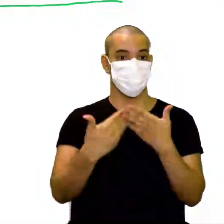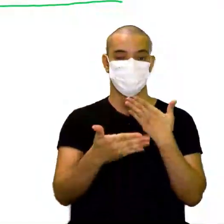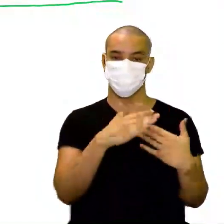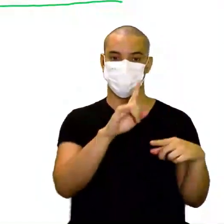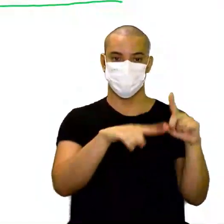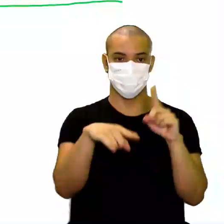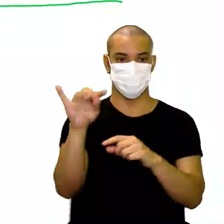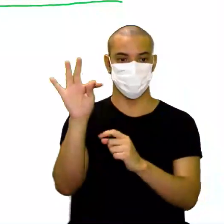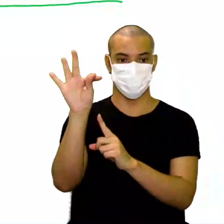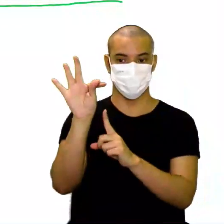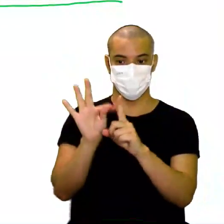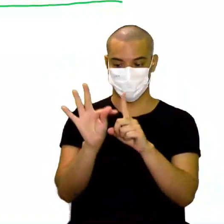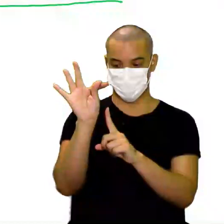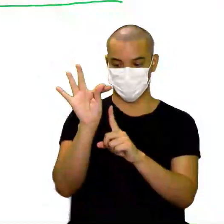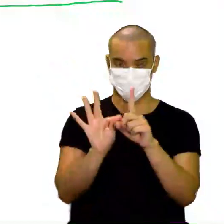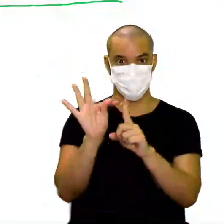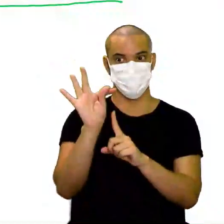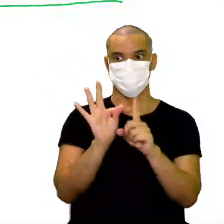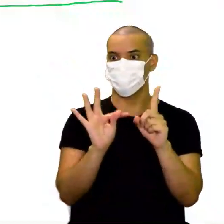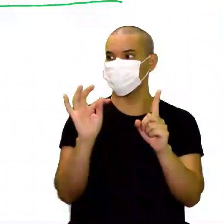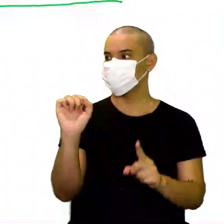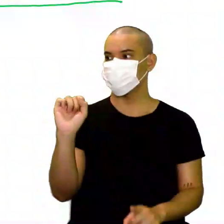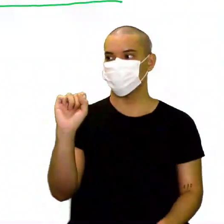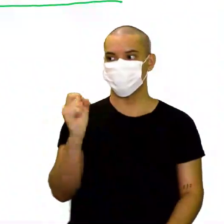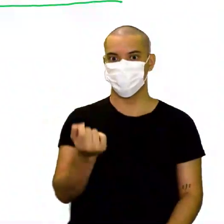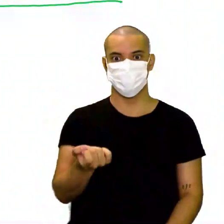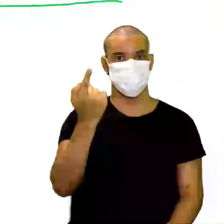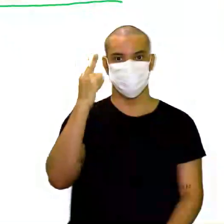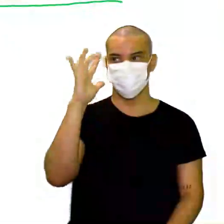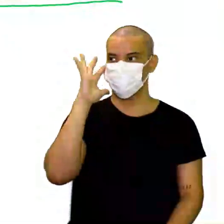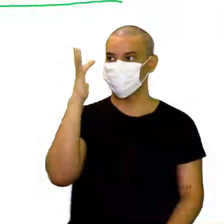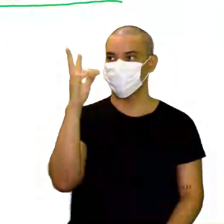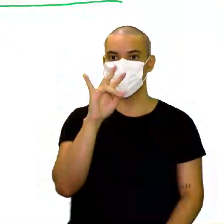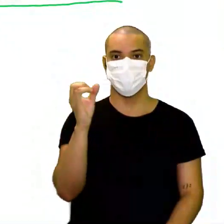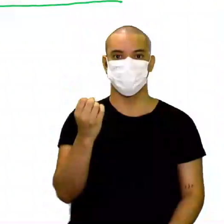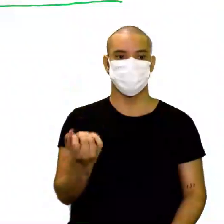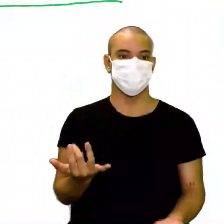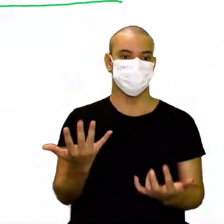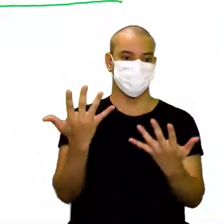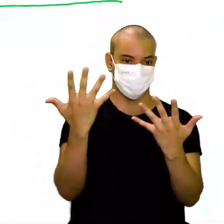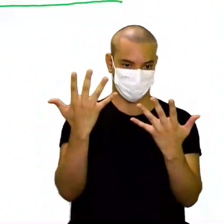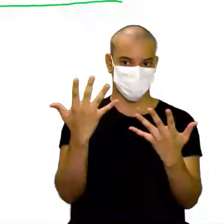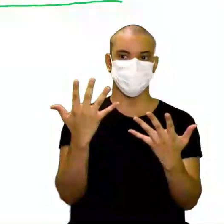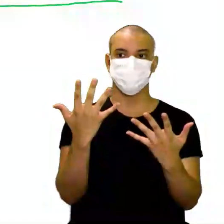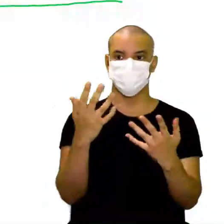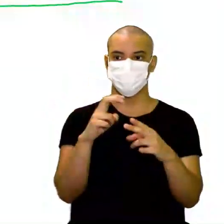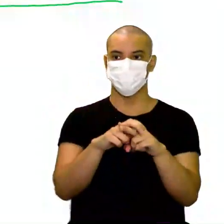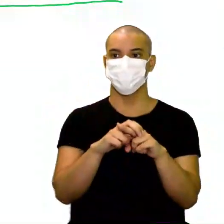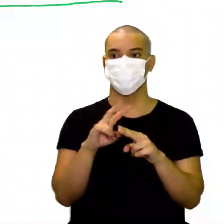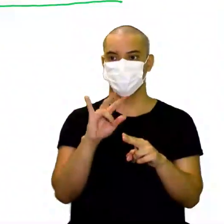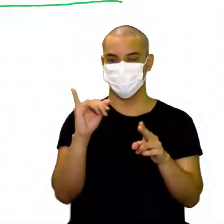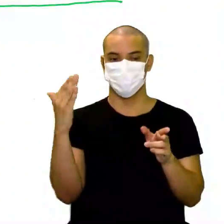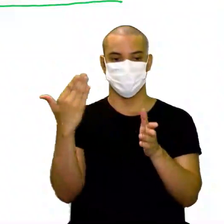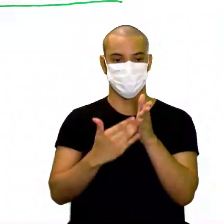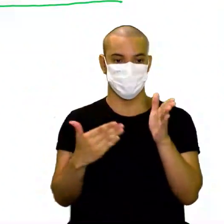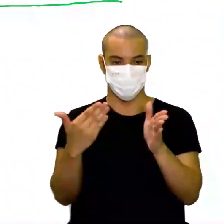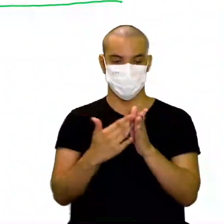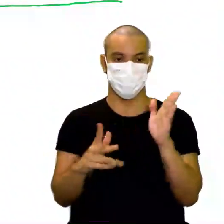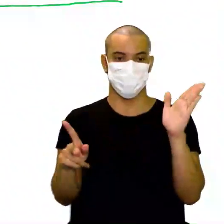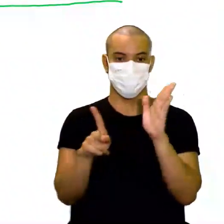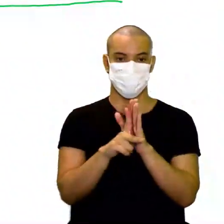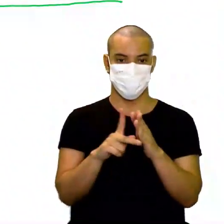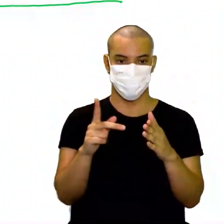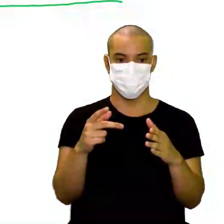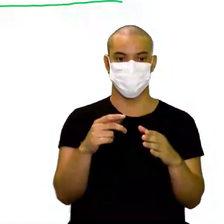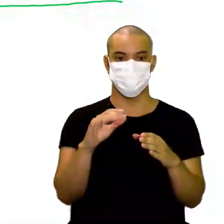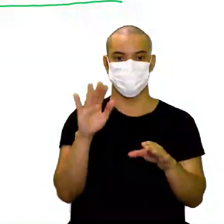de temperatura anormal aí vai queimar esse fiozinho, vai derreter, então vai interromper a passagem de corrente,